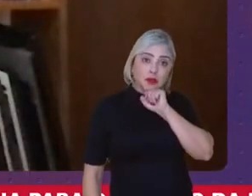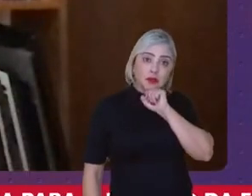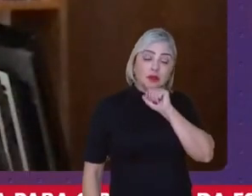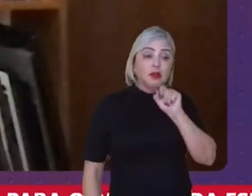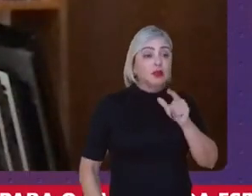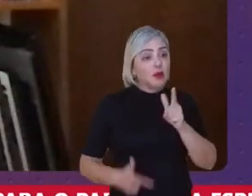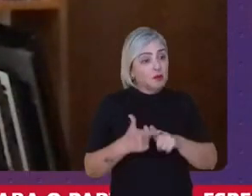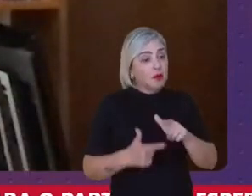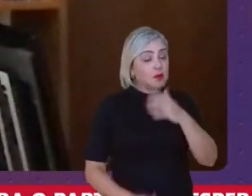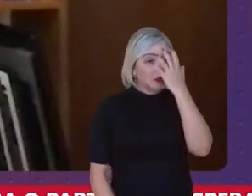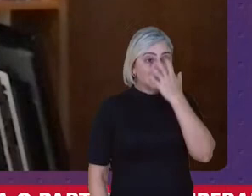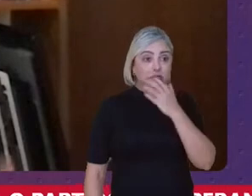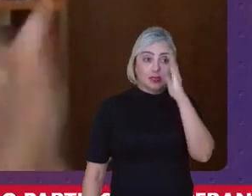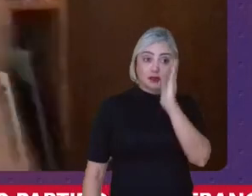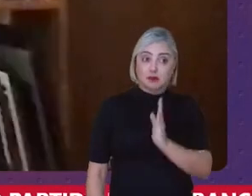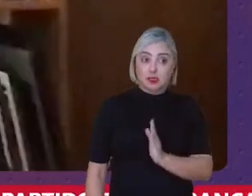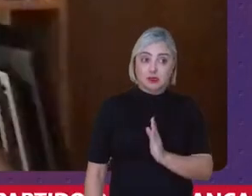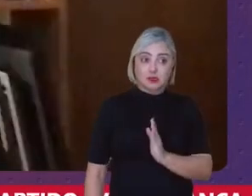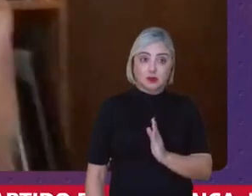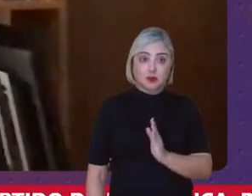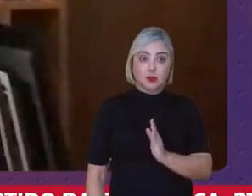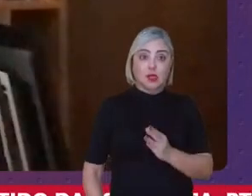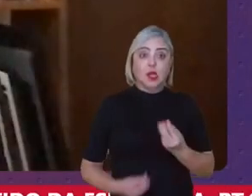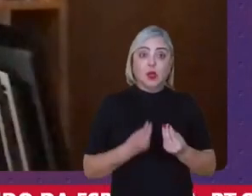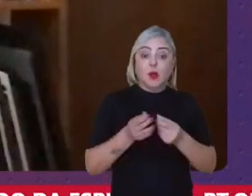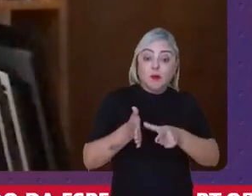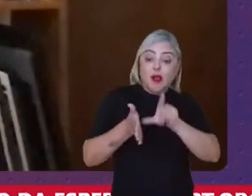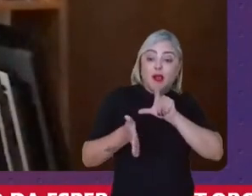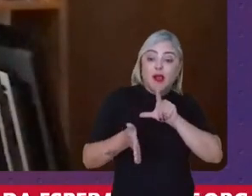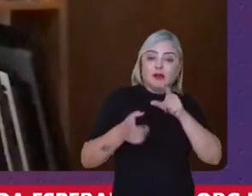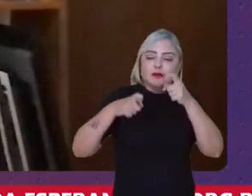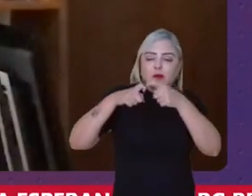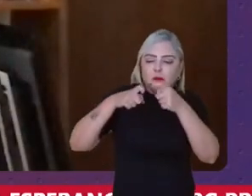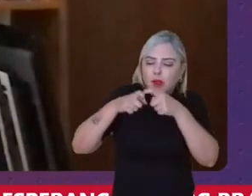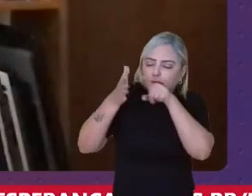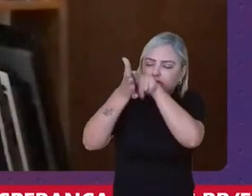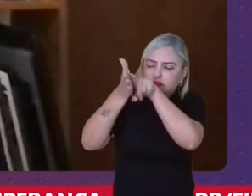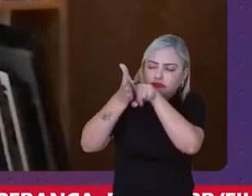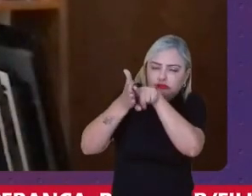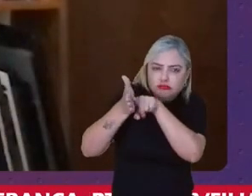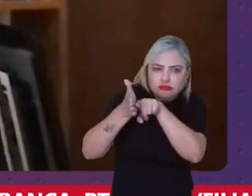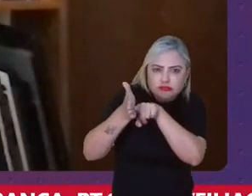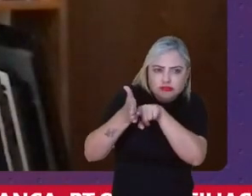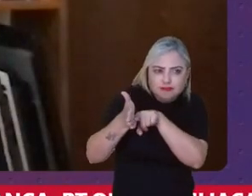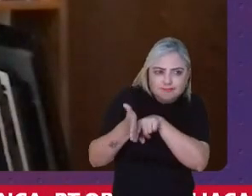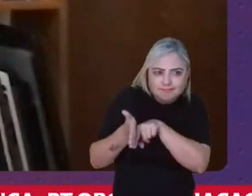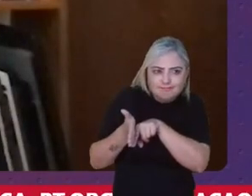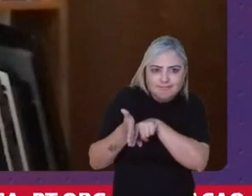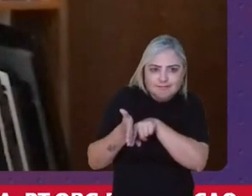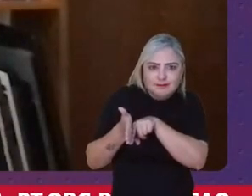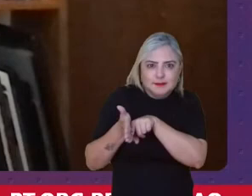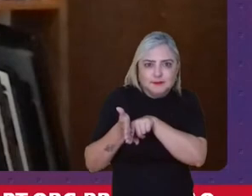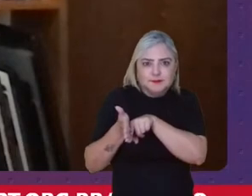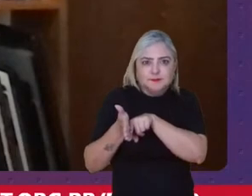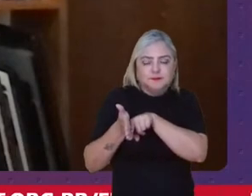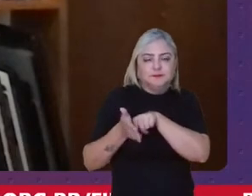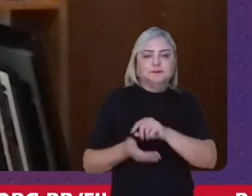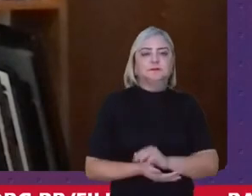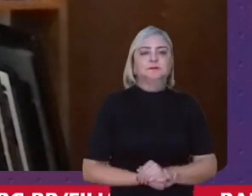um problema sério no Brasil, e como a gente está antecipando, né, essa